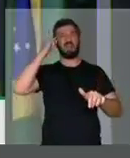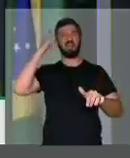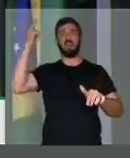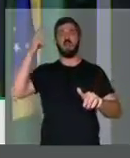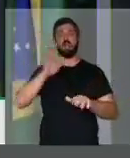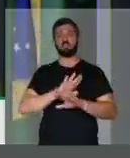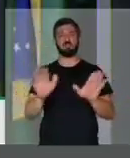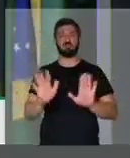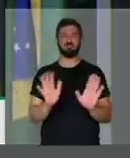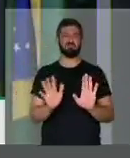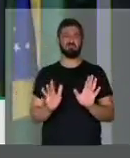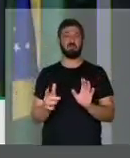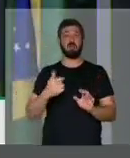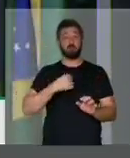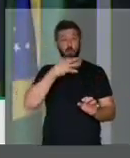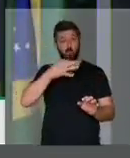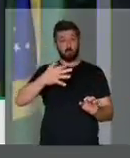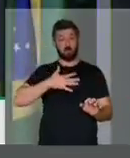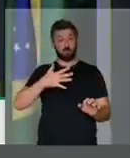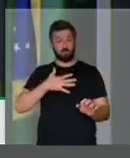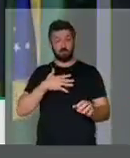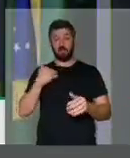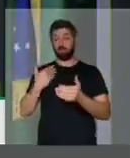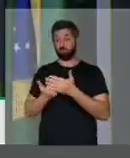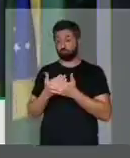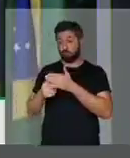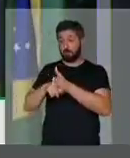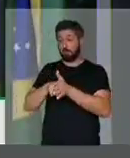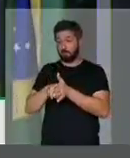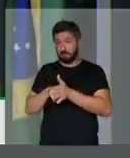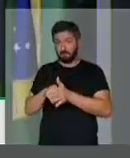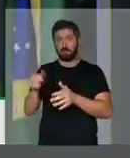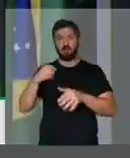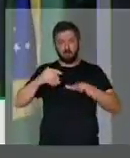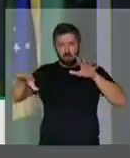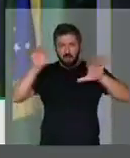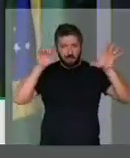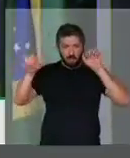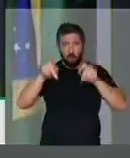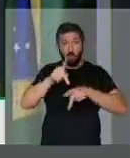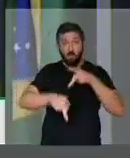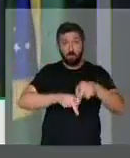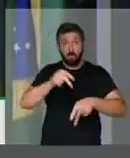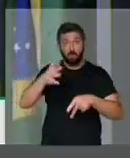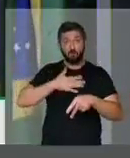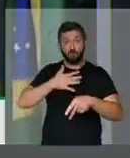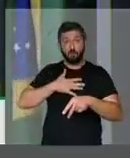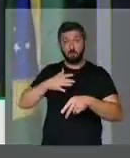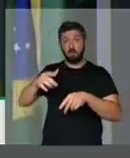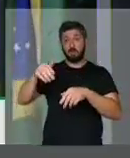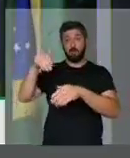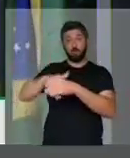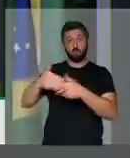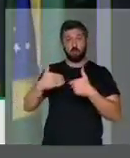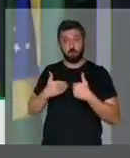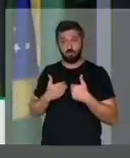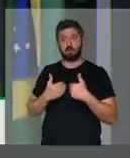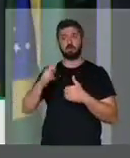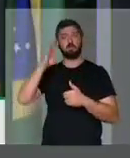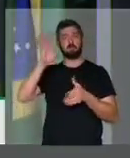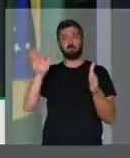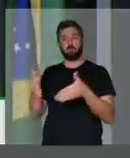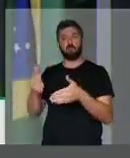ideológico simplesmente, tenho posição, tenho estudado a matéria, tenho escutado a população brasileira, o meu nicho especificamente, a